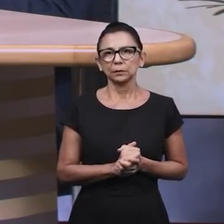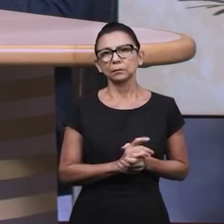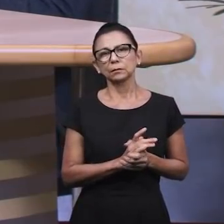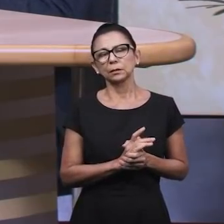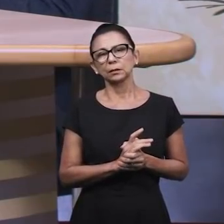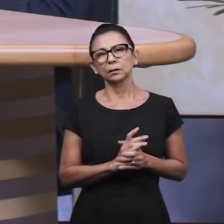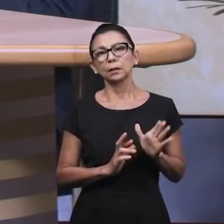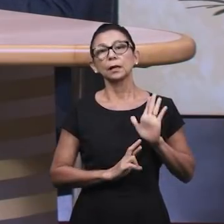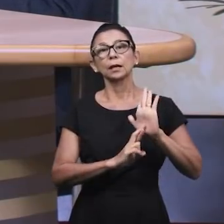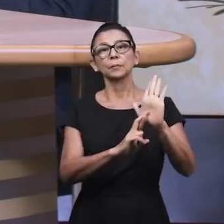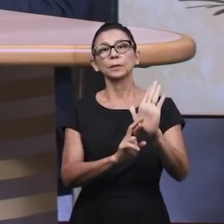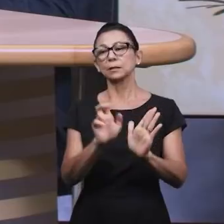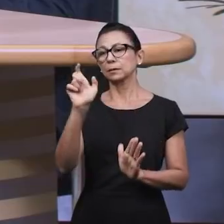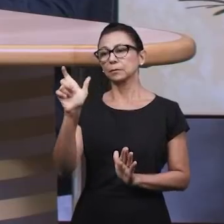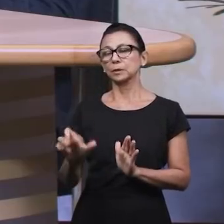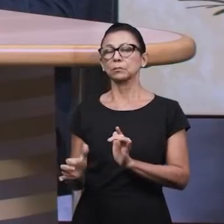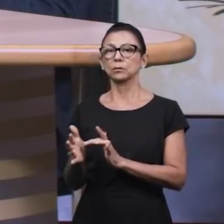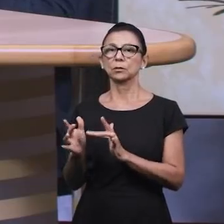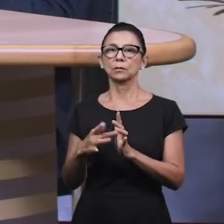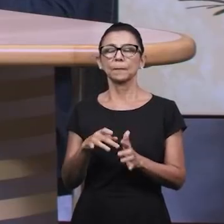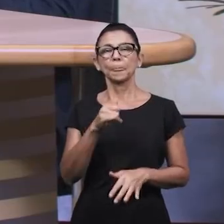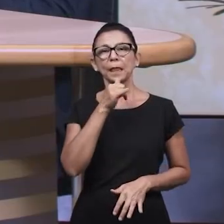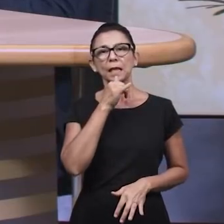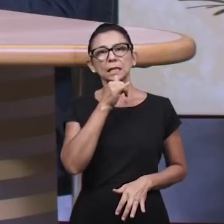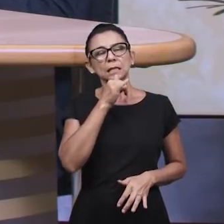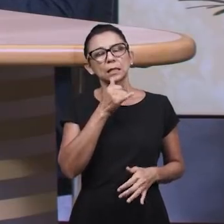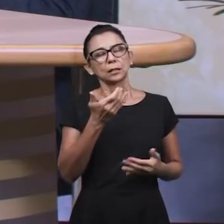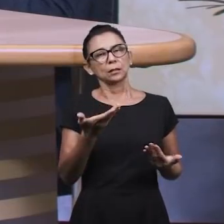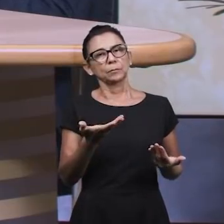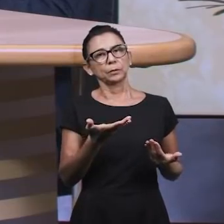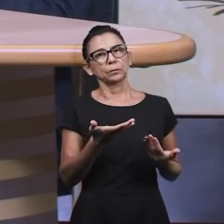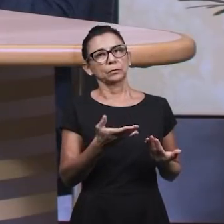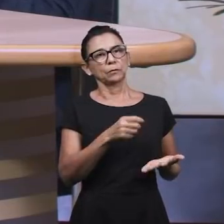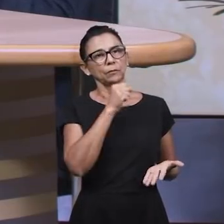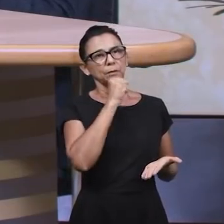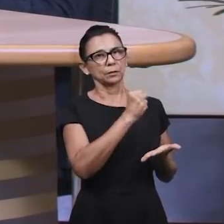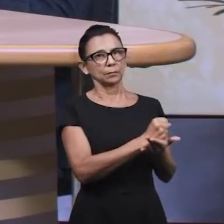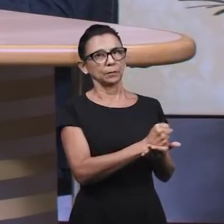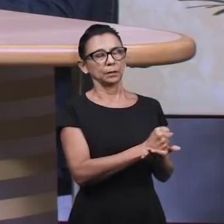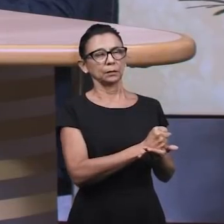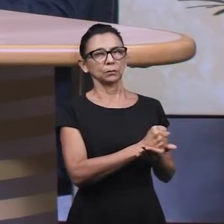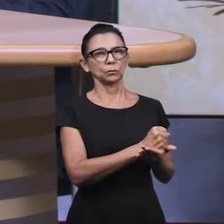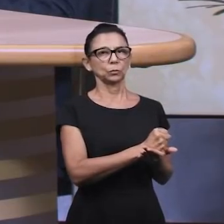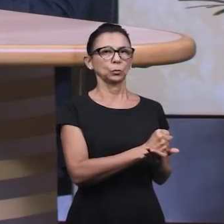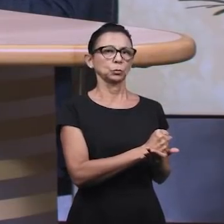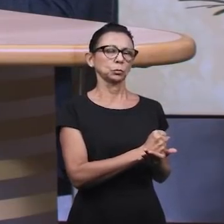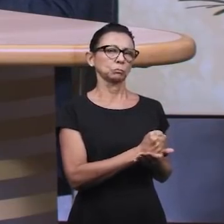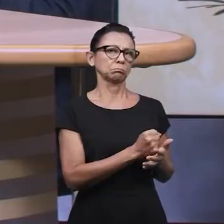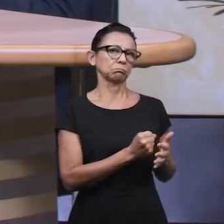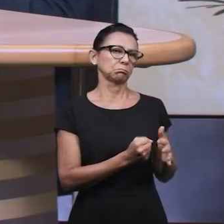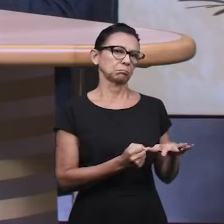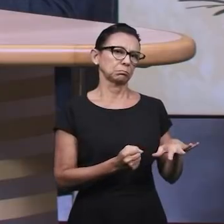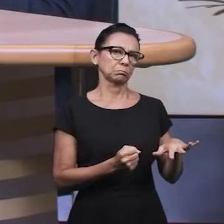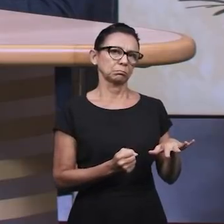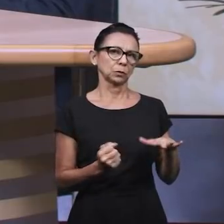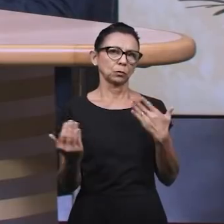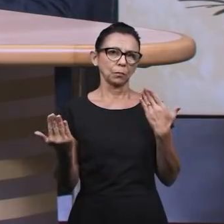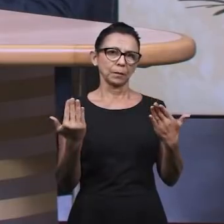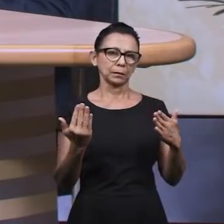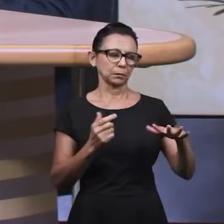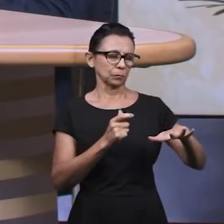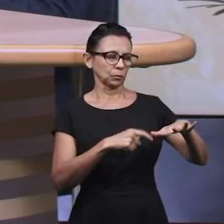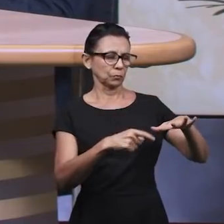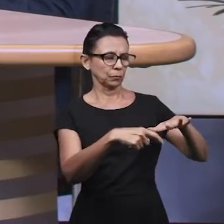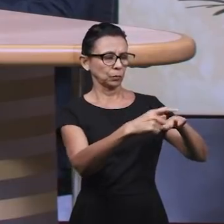do Senhor Jesus. Então nós vimos, por exemplo, Jesus representado no Velho Testamento através de símbolos, através